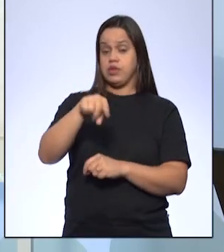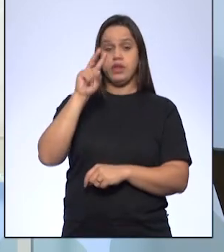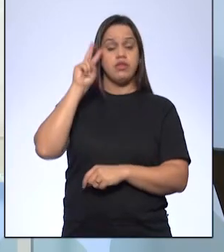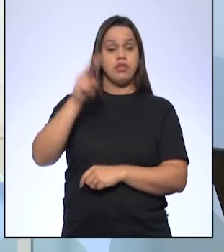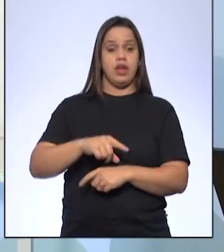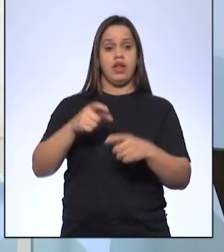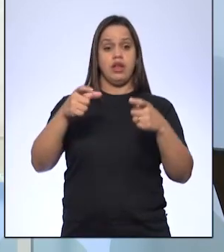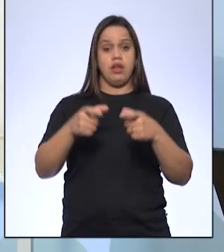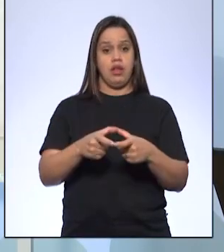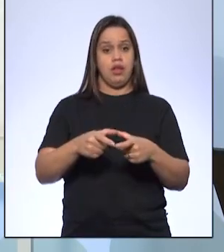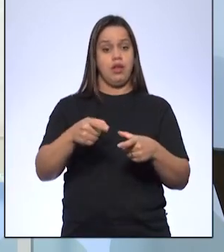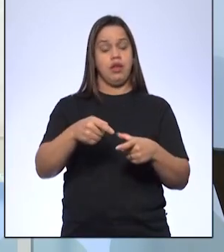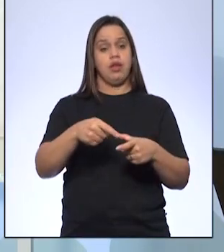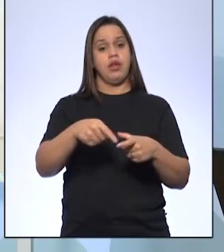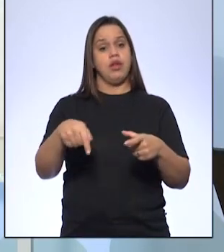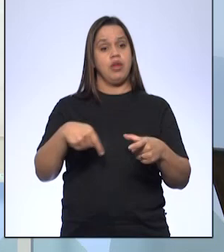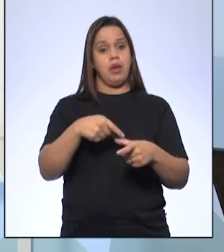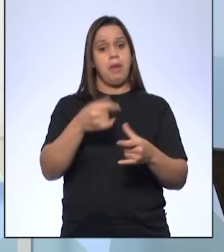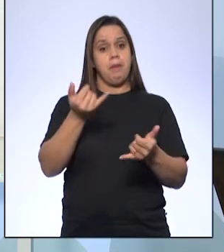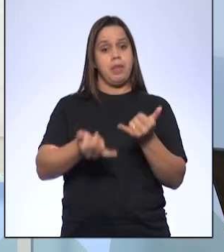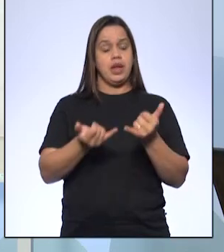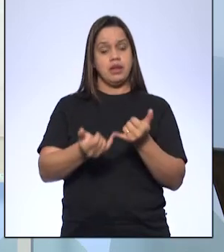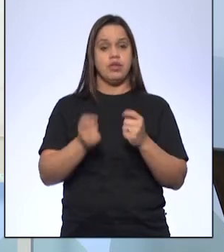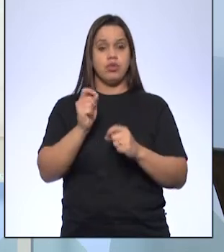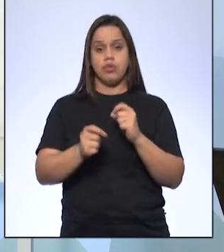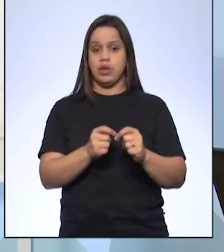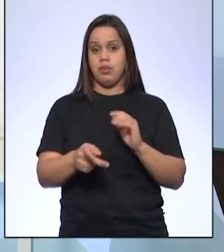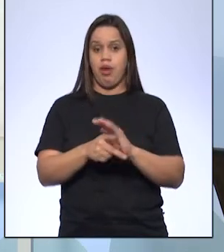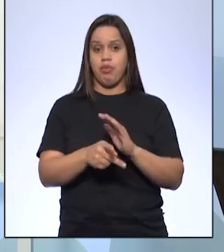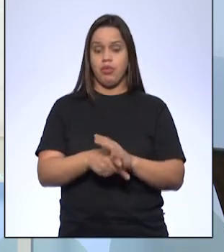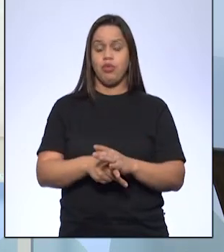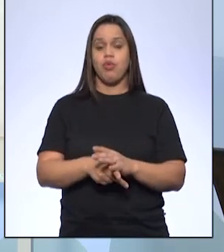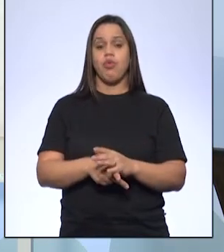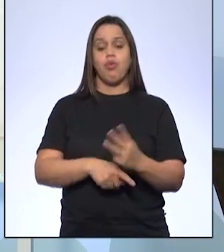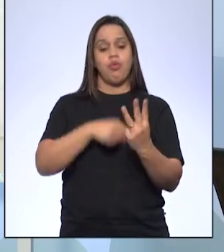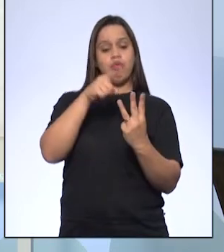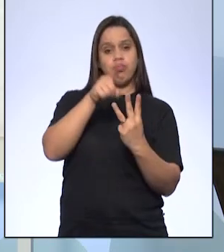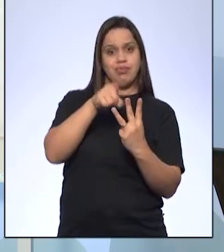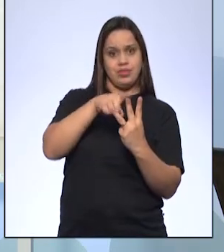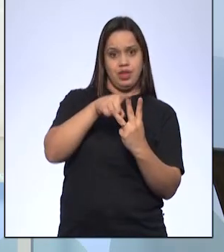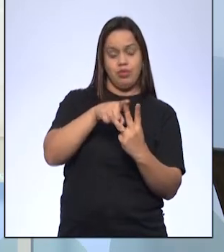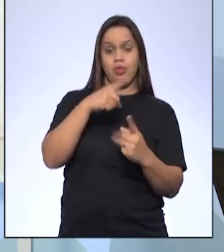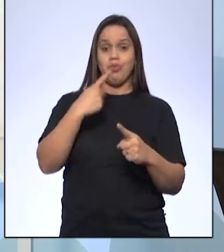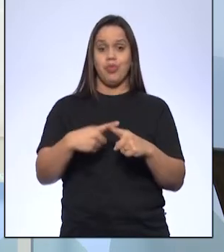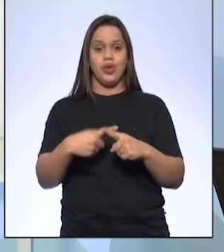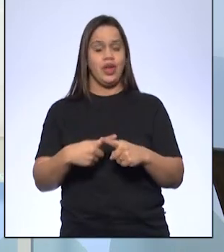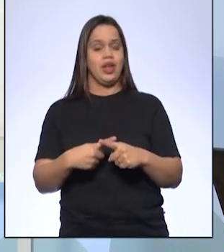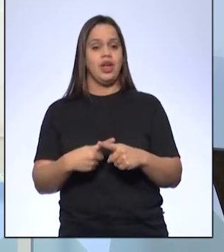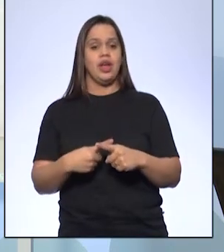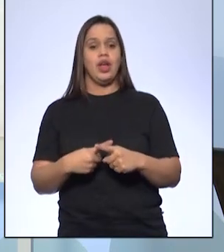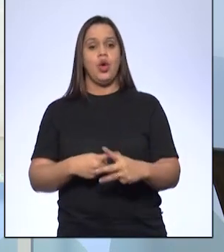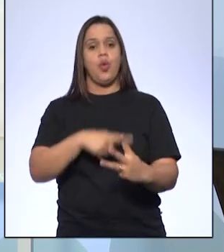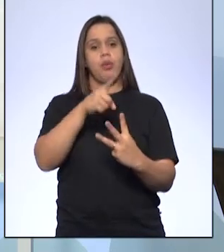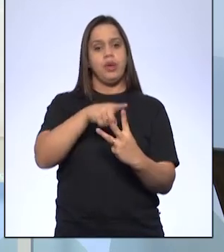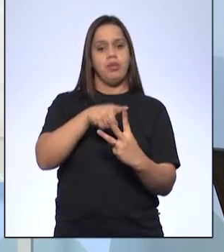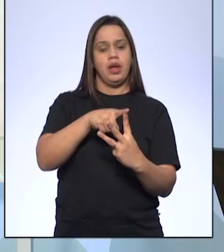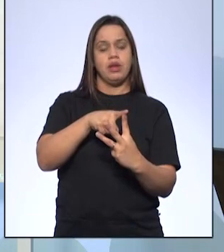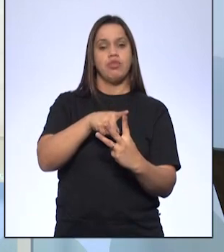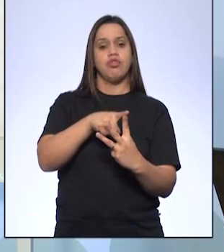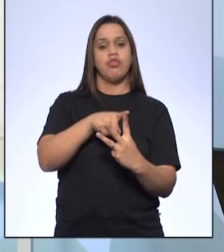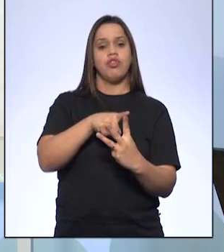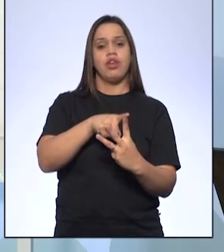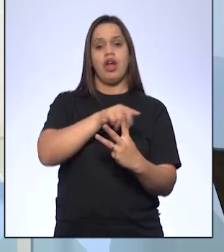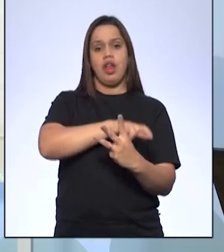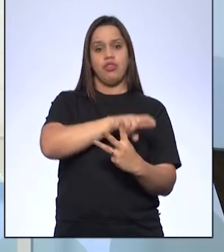gráfico relacionado parecido com o segundo. Então, o que, que eu fiz? Eu não coloquei... O primeiro gráfico tinha um setor aqui e pegava o